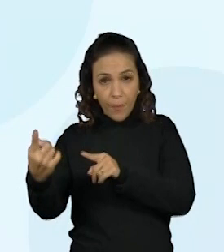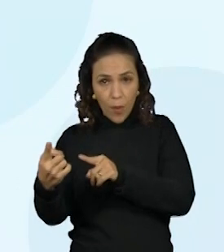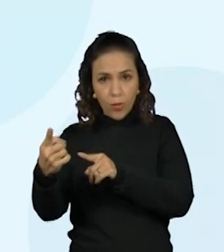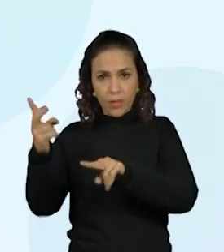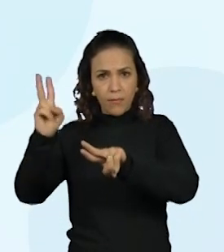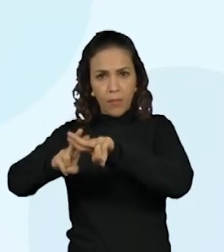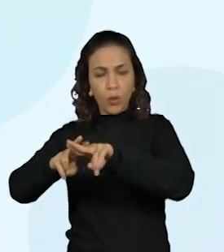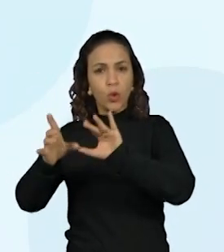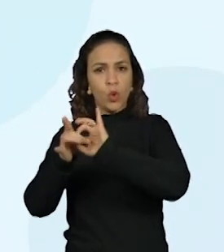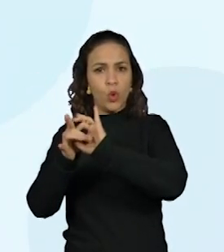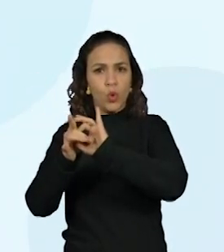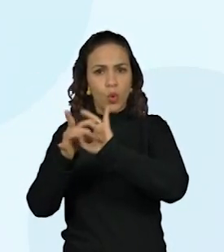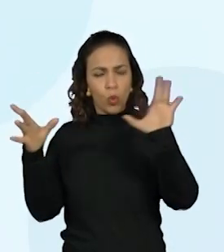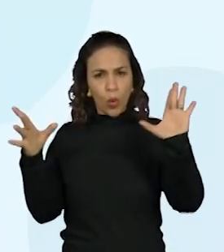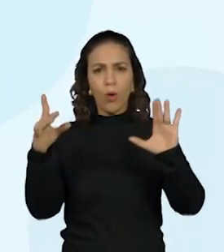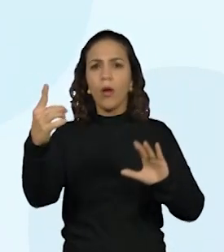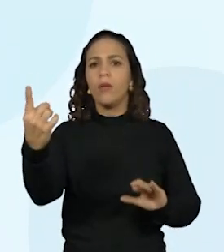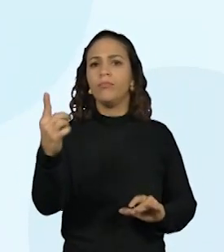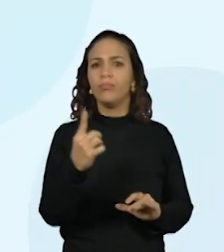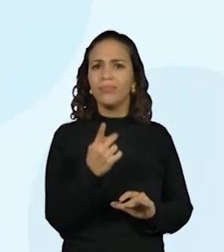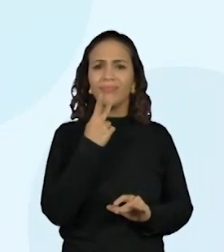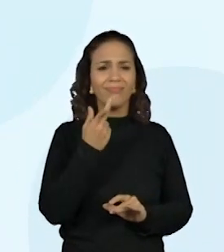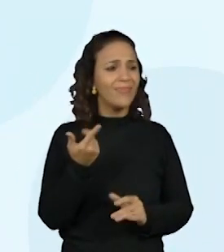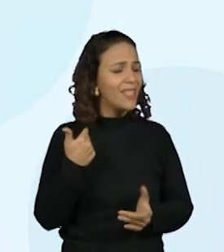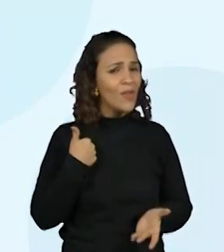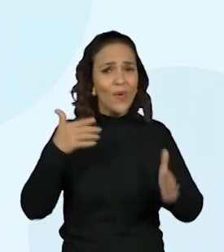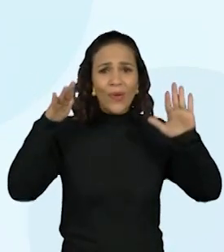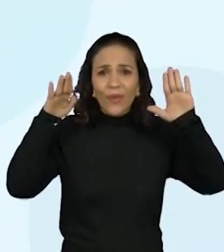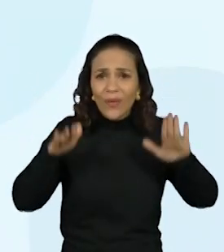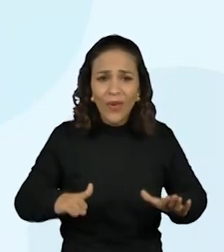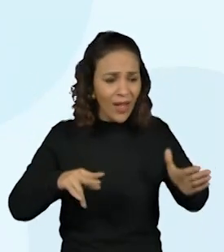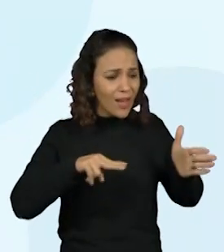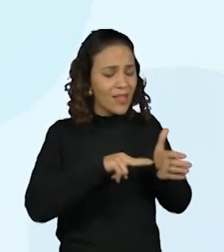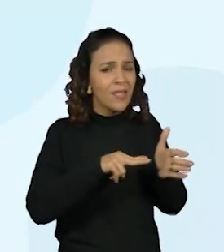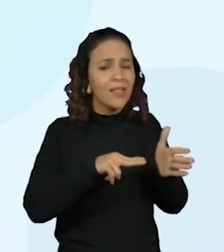disse: não posso mais ficar na Síria.